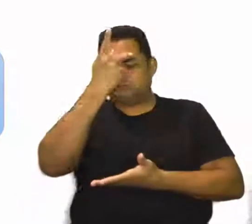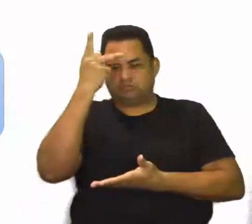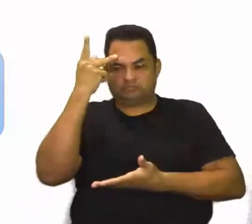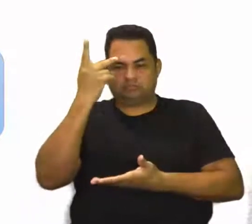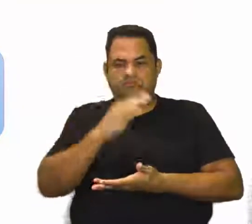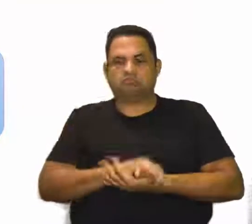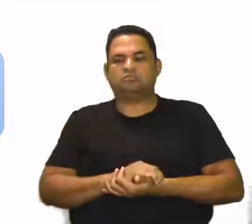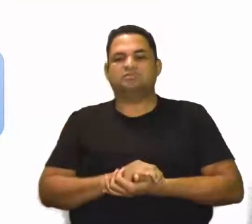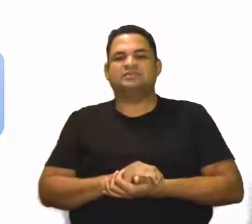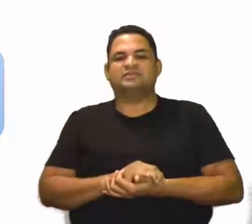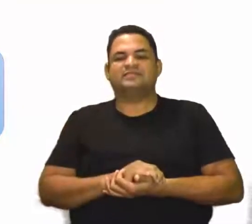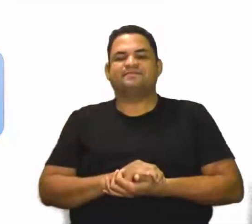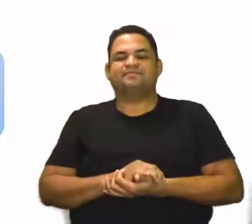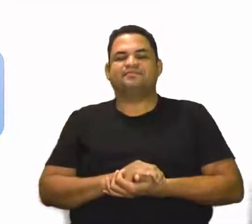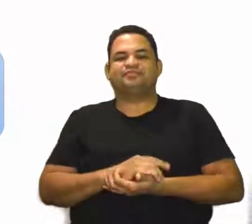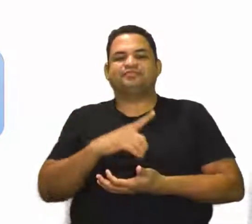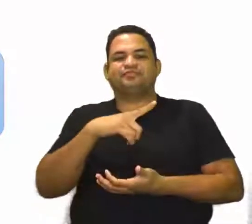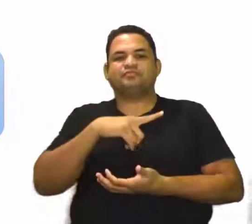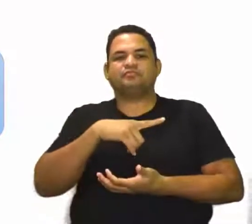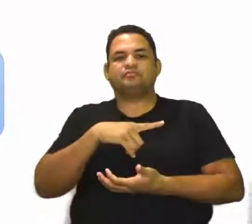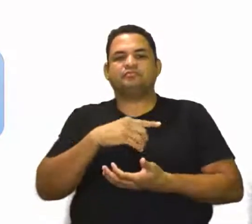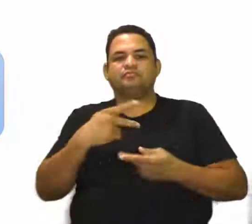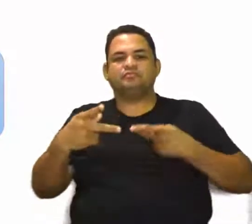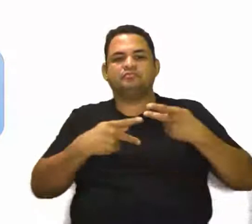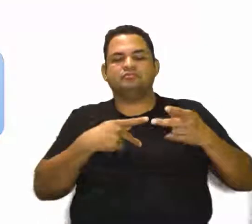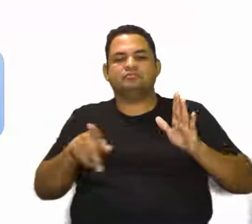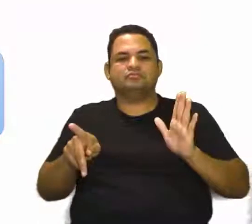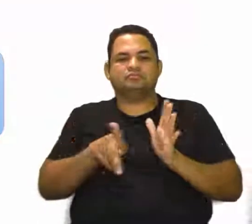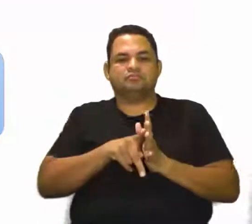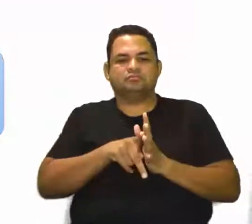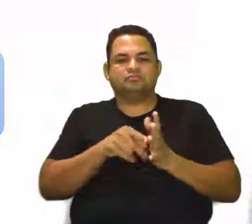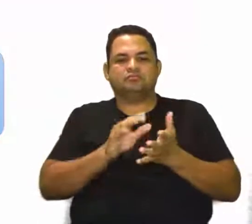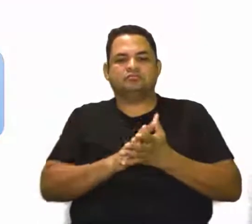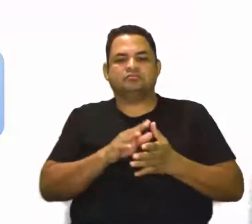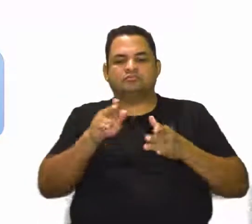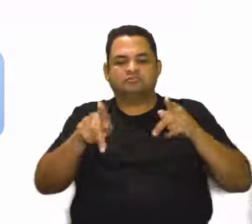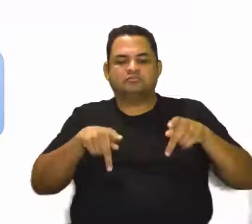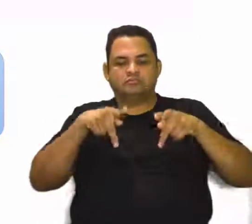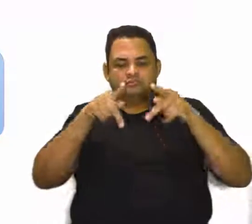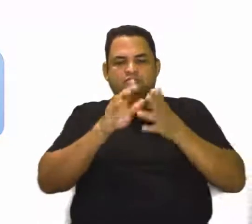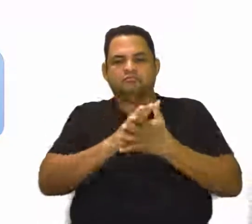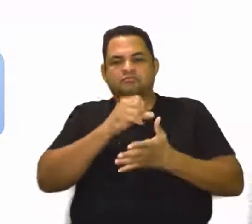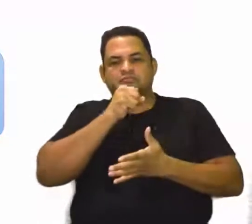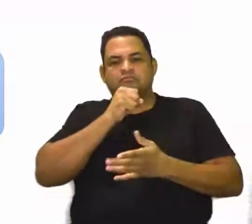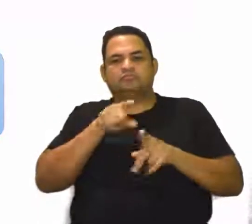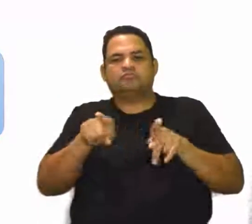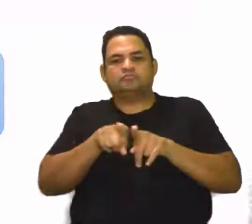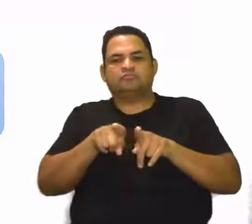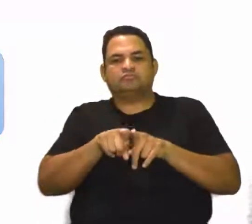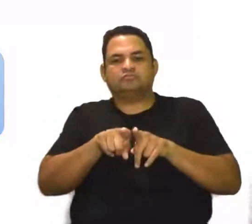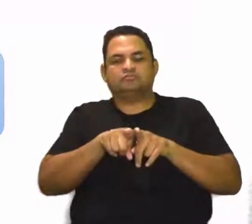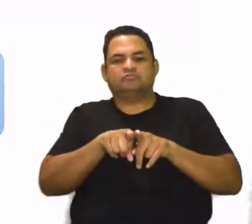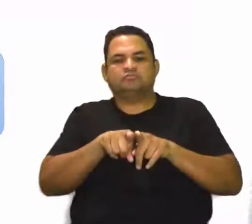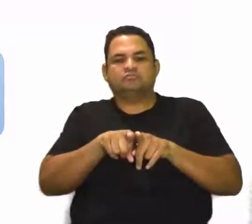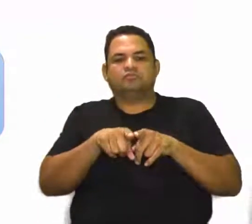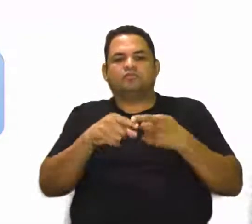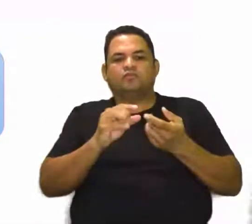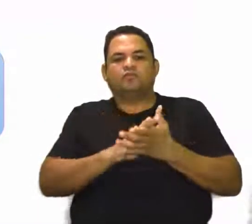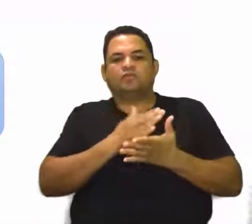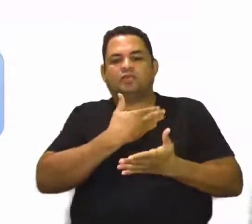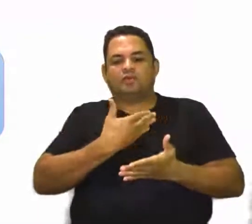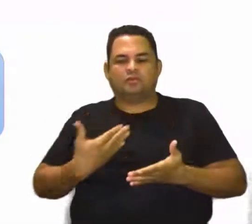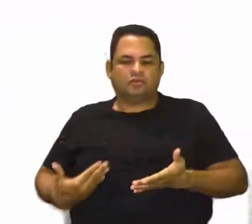todos. Perfeito. Então aqui nós temos um programa específico, né, para a população idosa, que também é um programa do